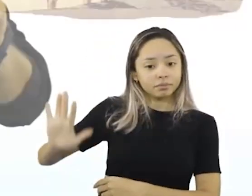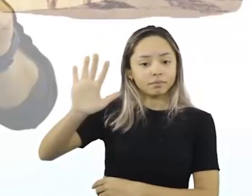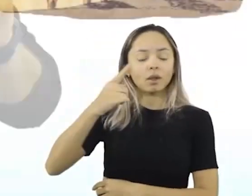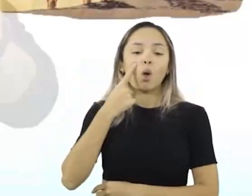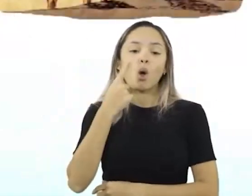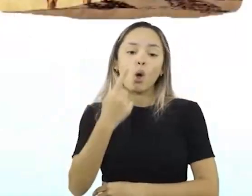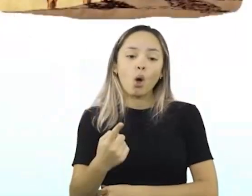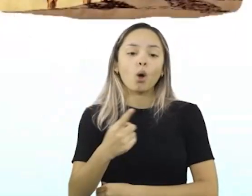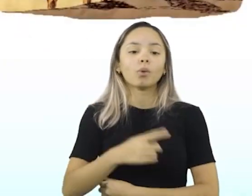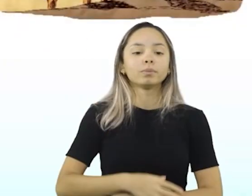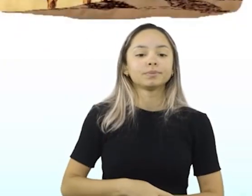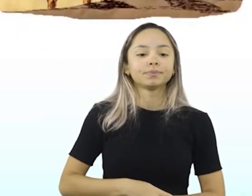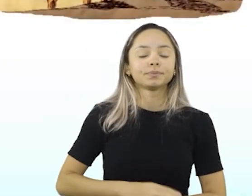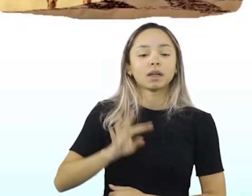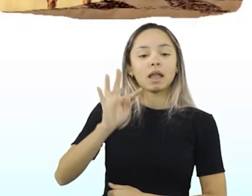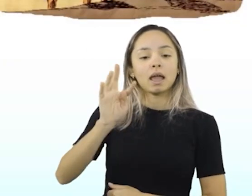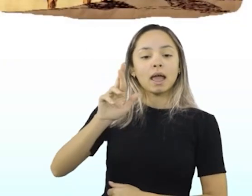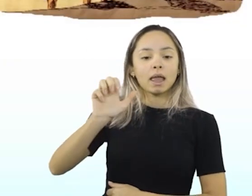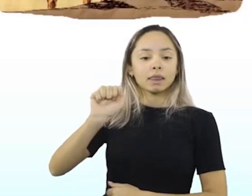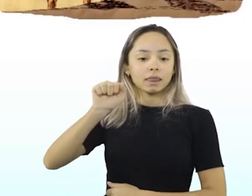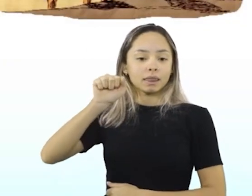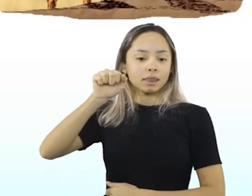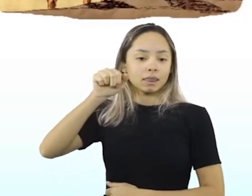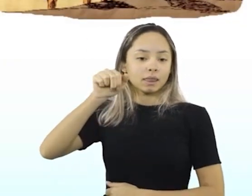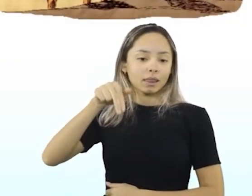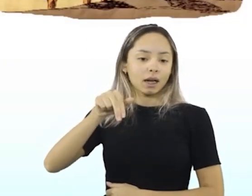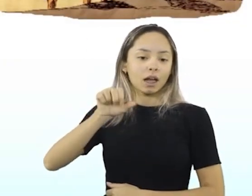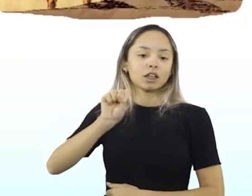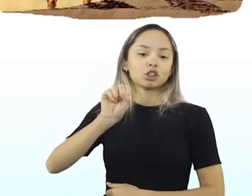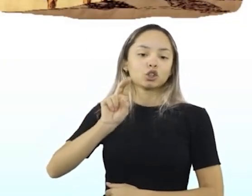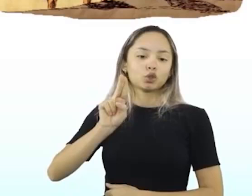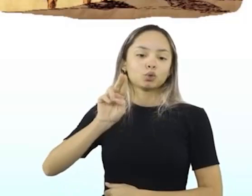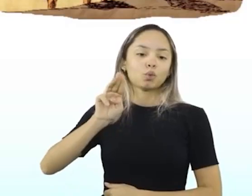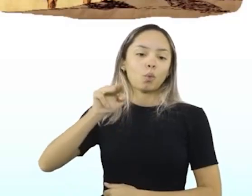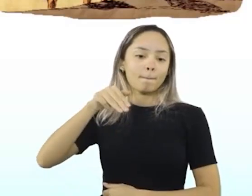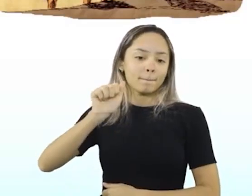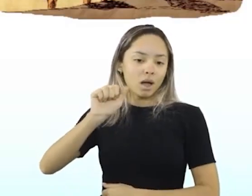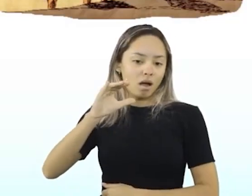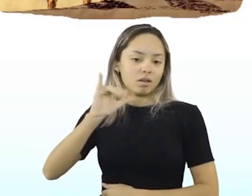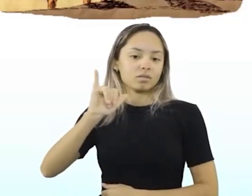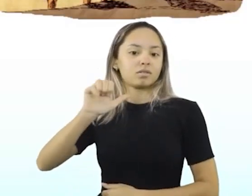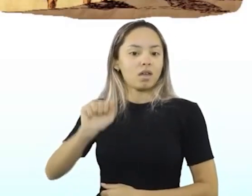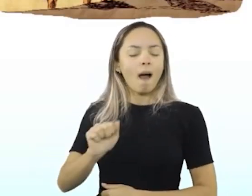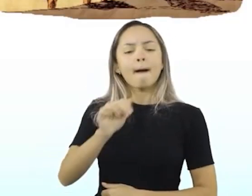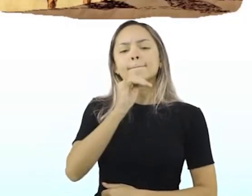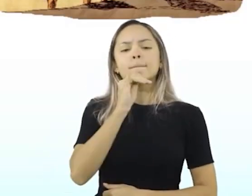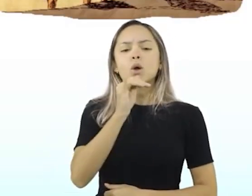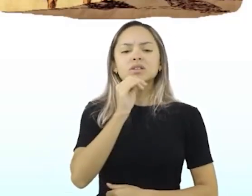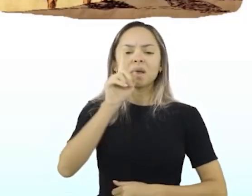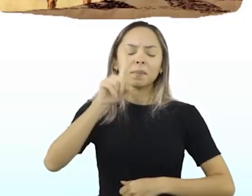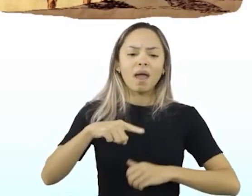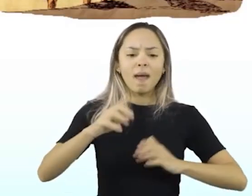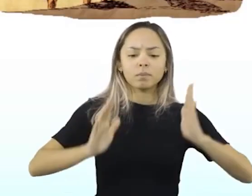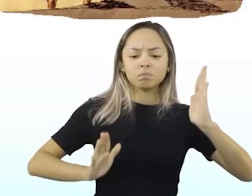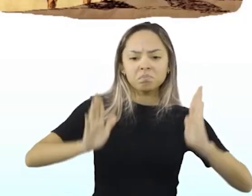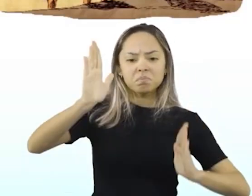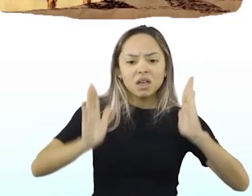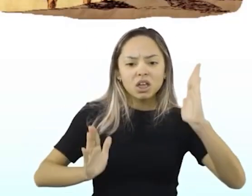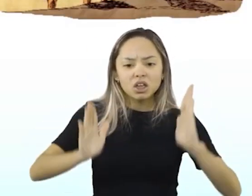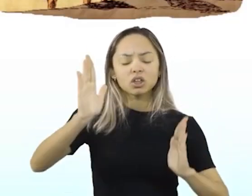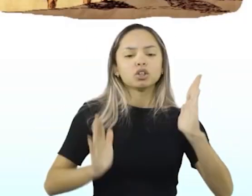transumância ou migração sazonal. São aquelas que estão ligadas ali a um período do ano. Por exemplo, período da colheita da